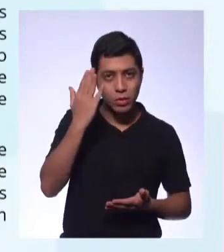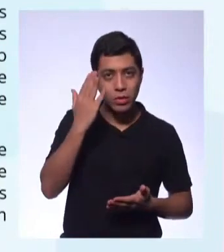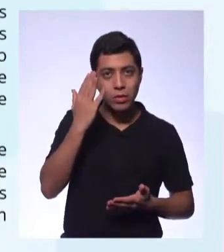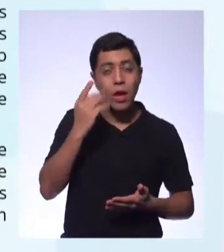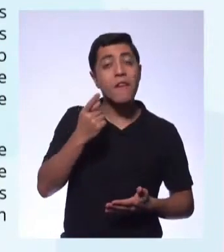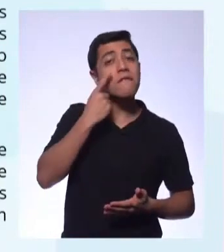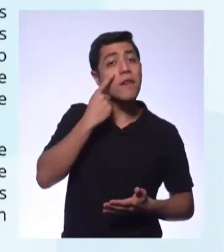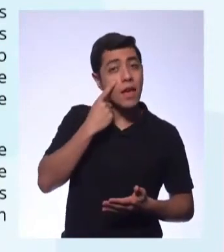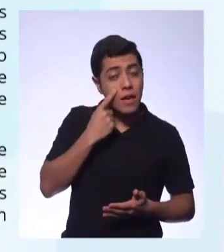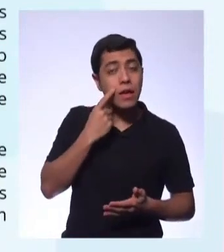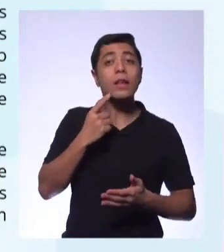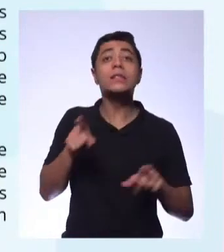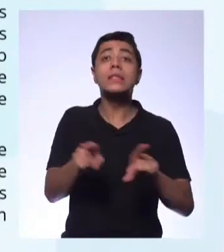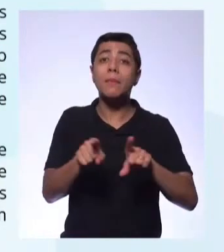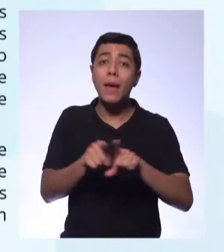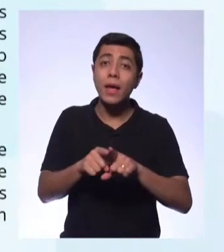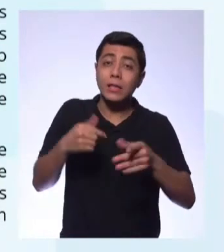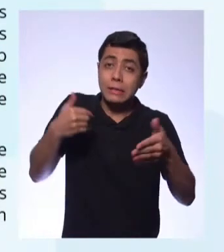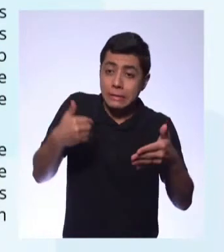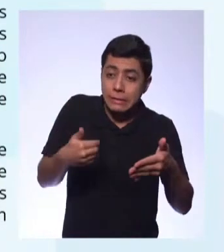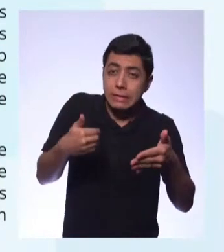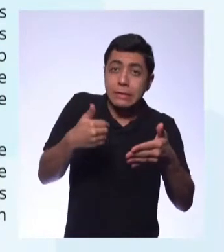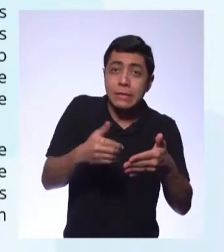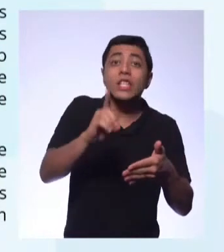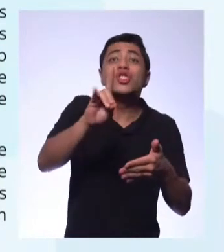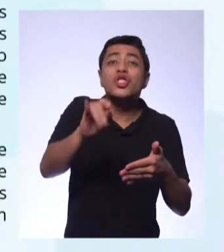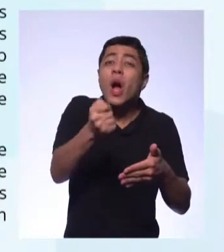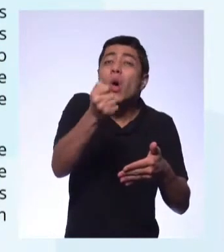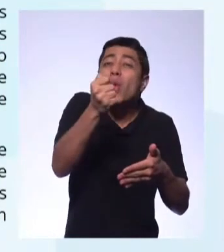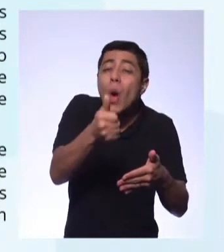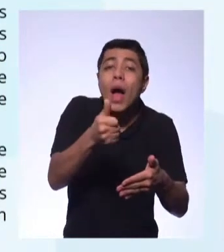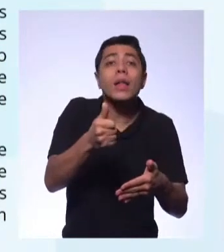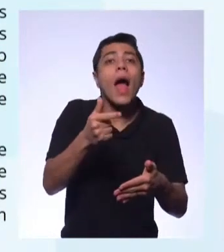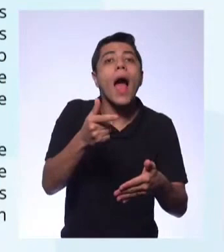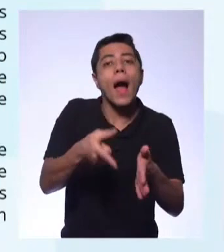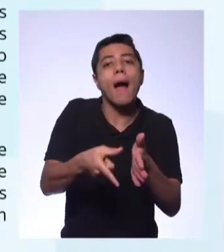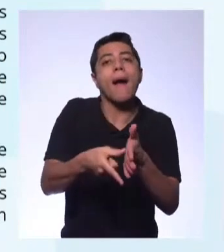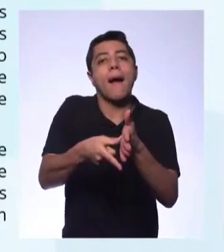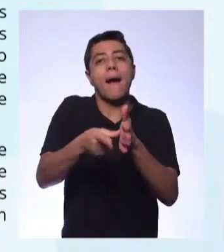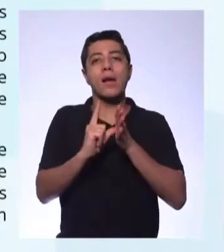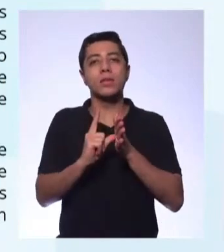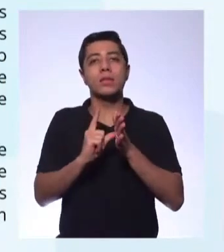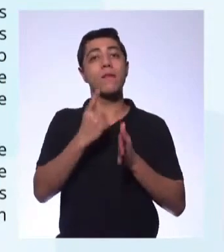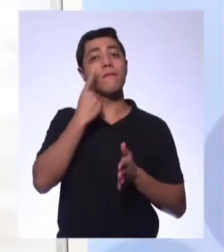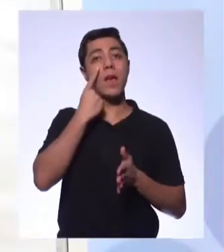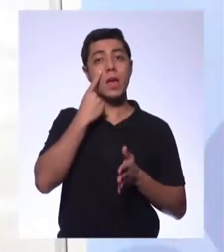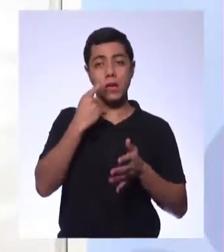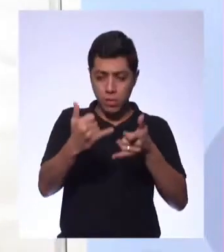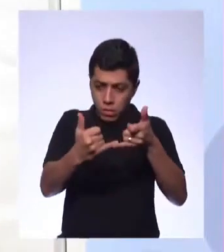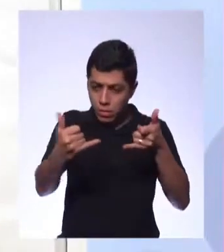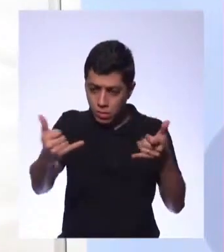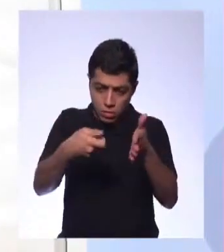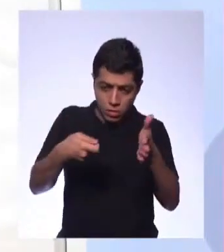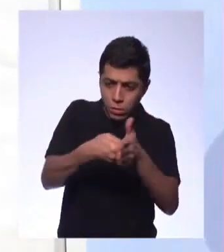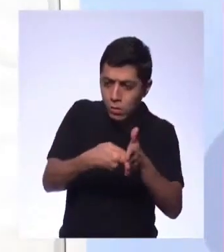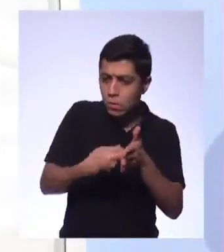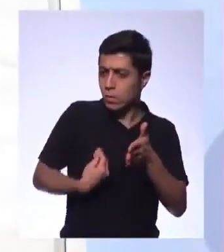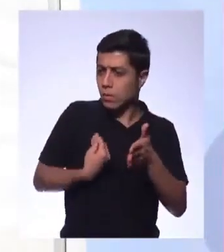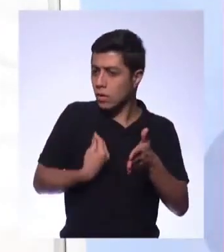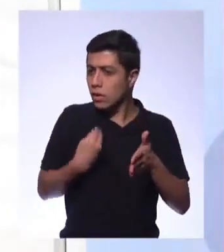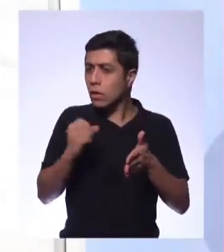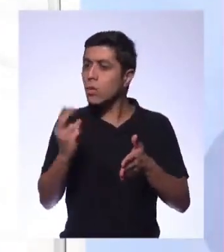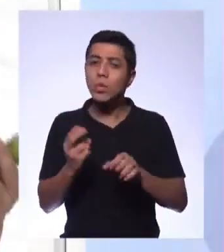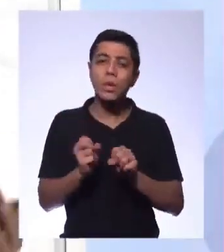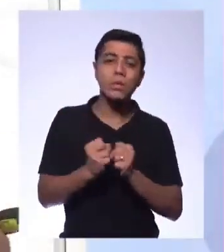está tudo certinho, funcionando, para evitar aquela falta de planejamento e os imprevistos de última hora, né, que podem acontecer dentro da produção de um